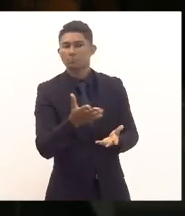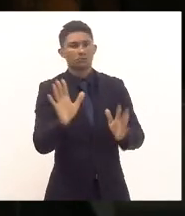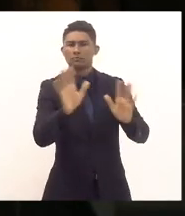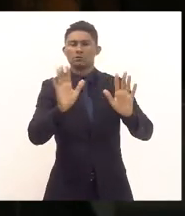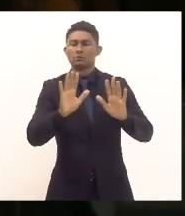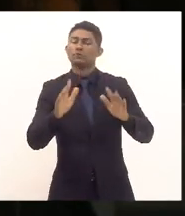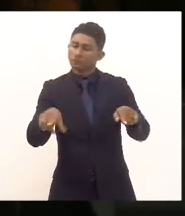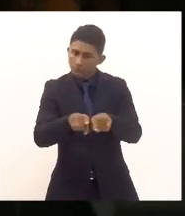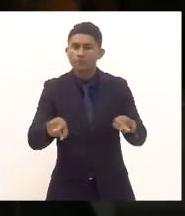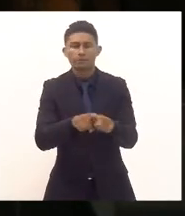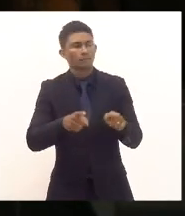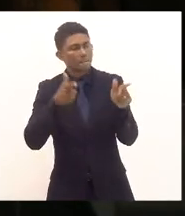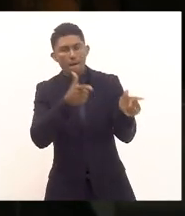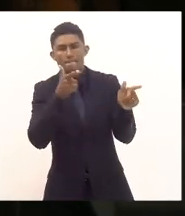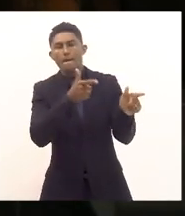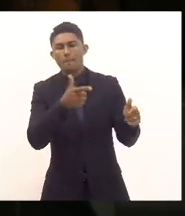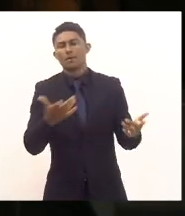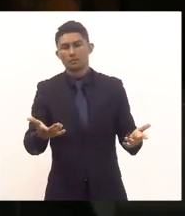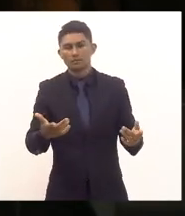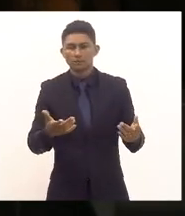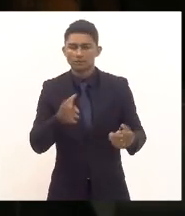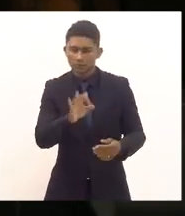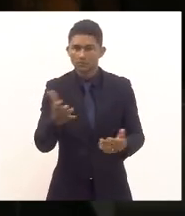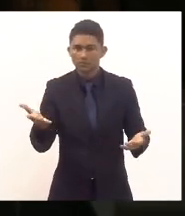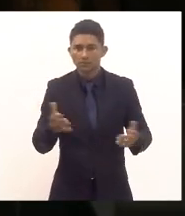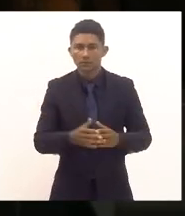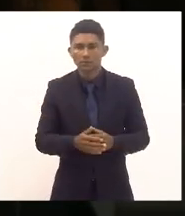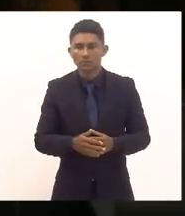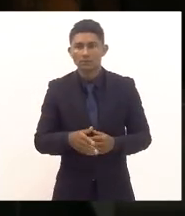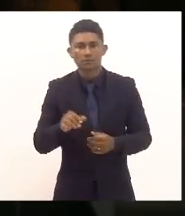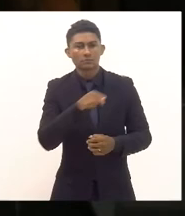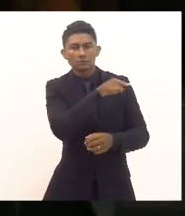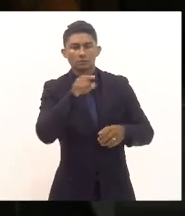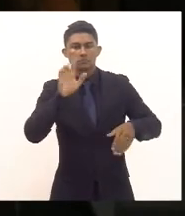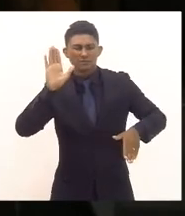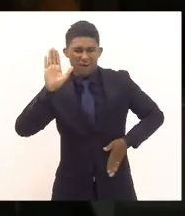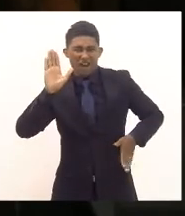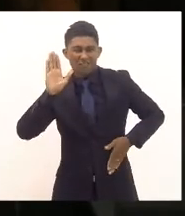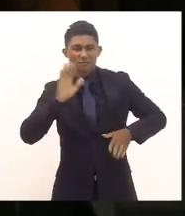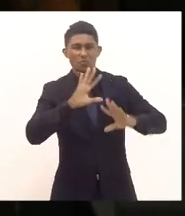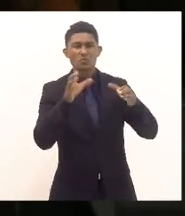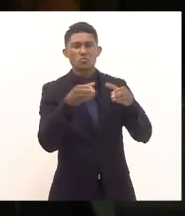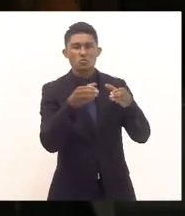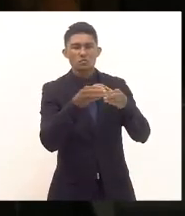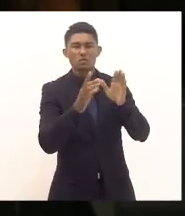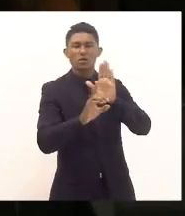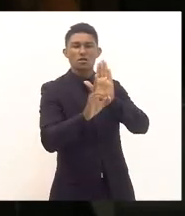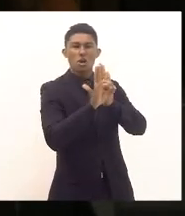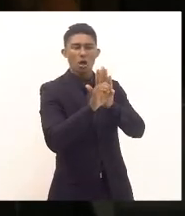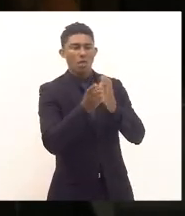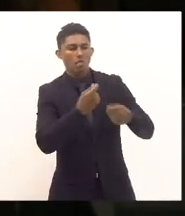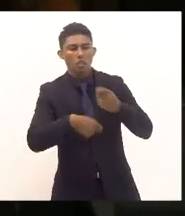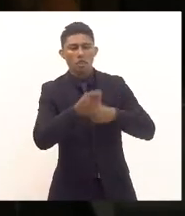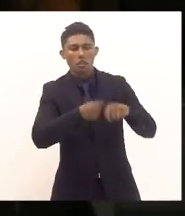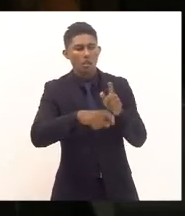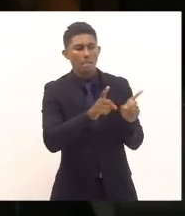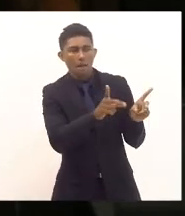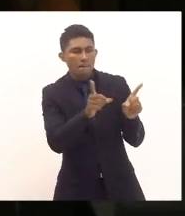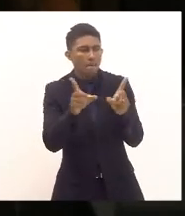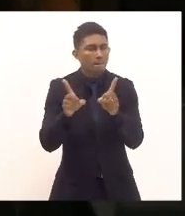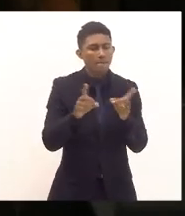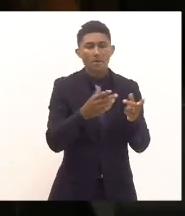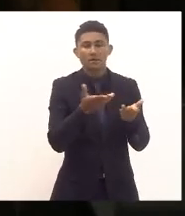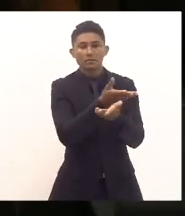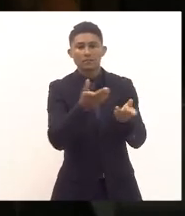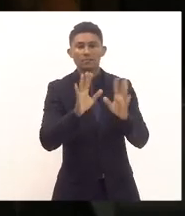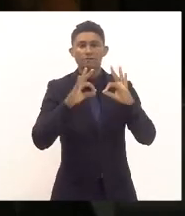é bala é isso e fica lá aquele monte de vagabundo vendendo droga tá acabando com